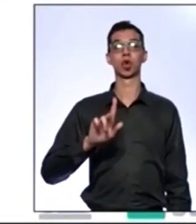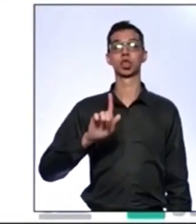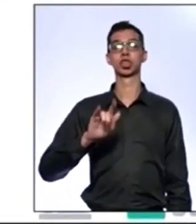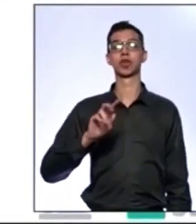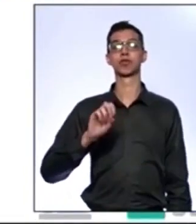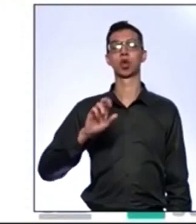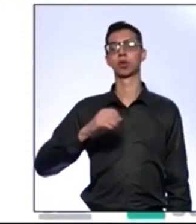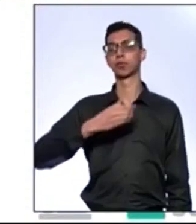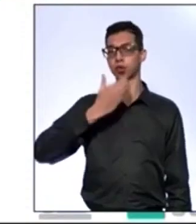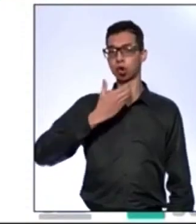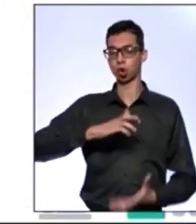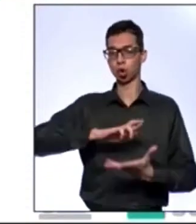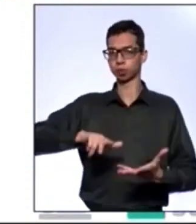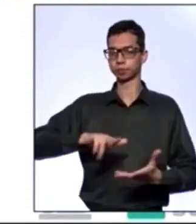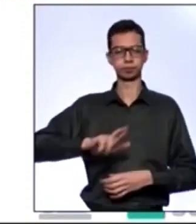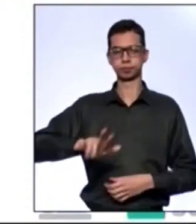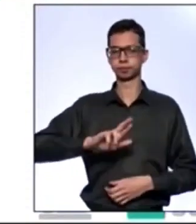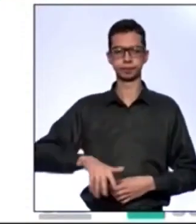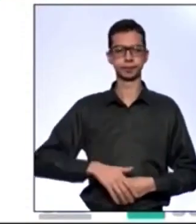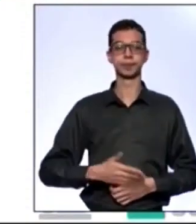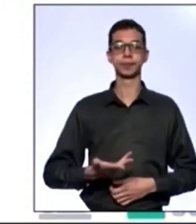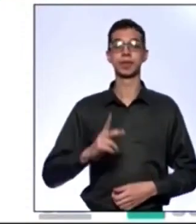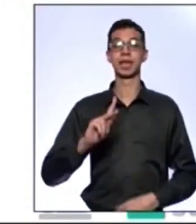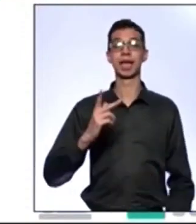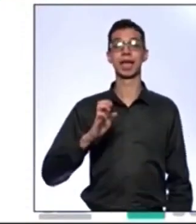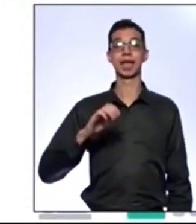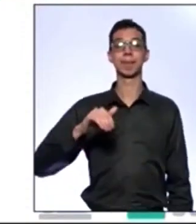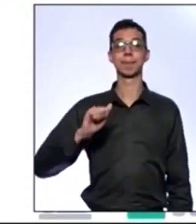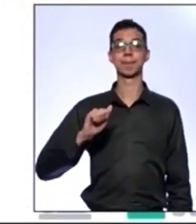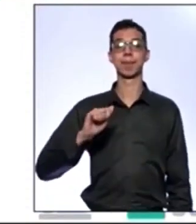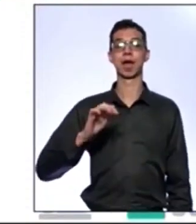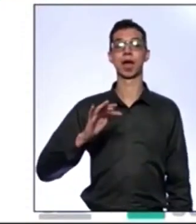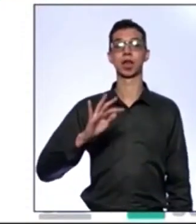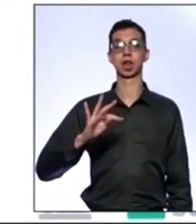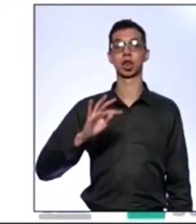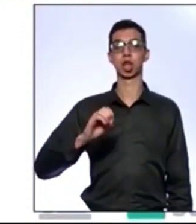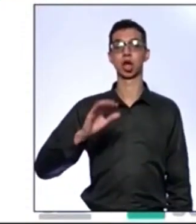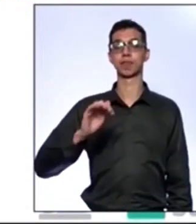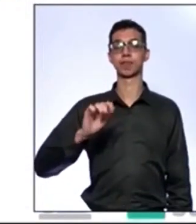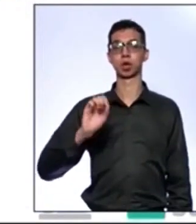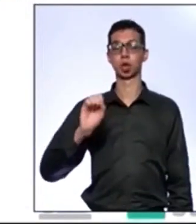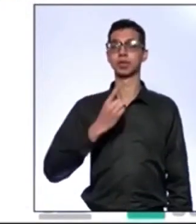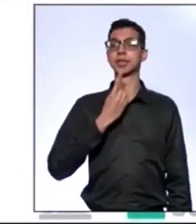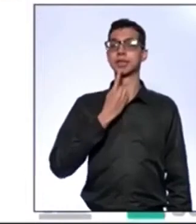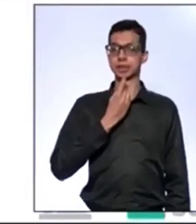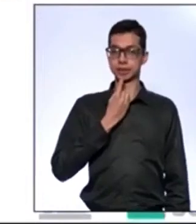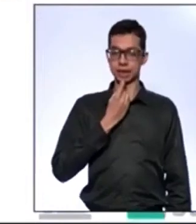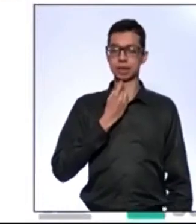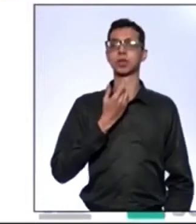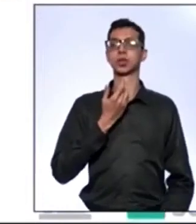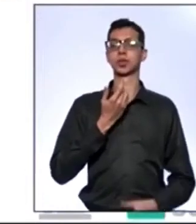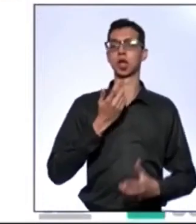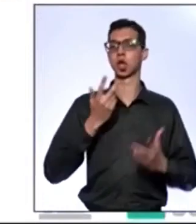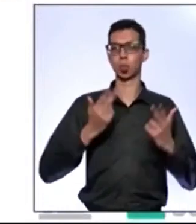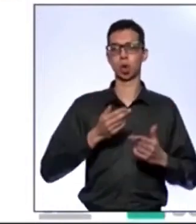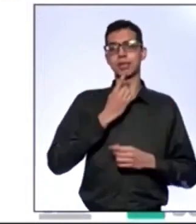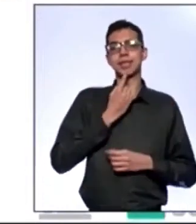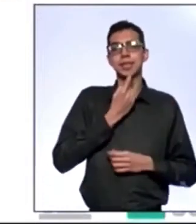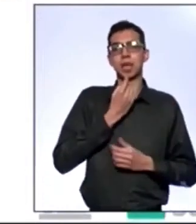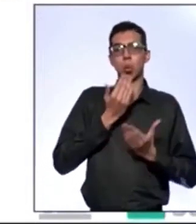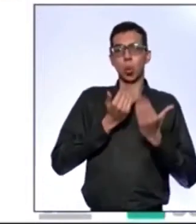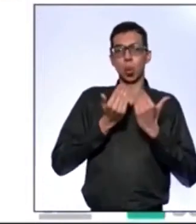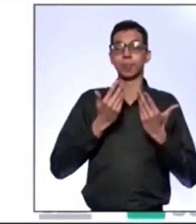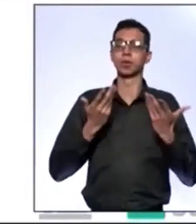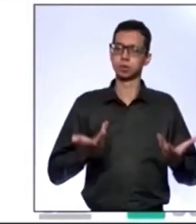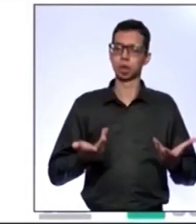os mosquitos hematófagos comem sangue, então eles têm essa molécula anticoagulante. É aí que